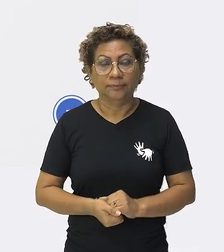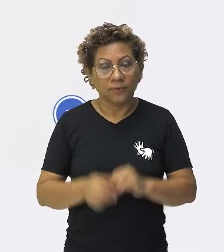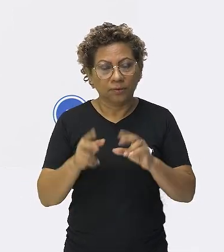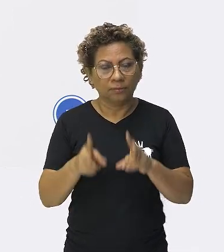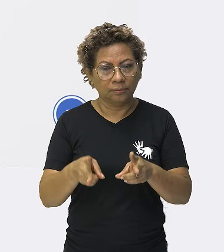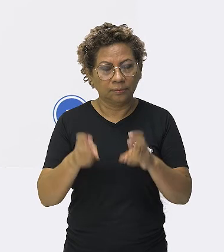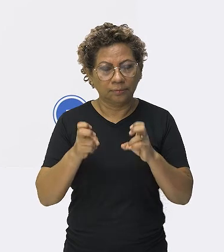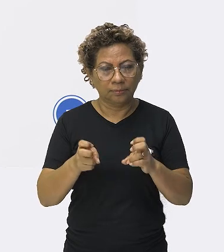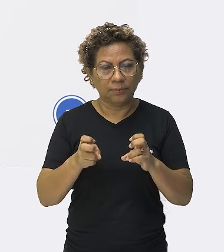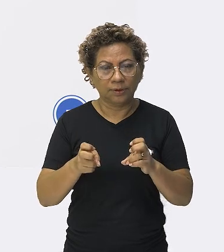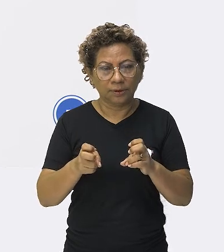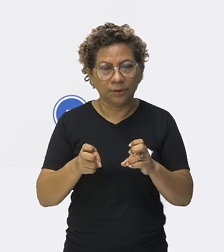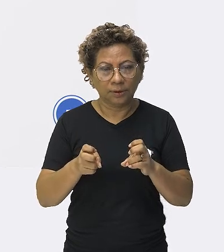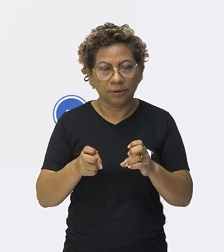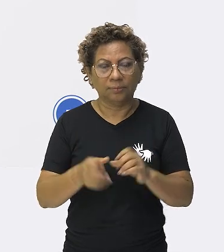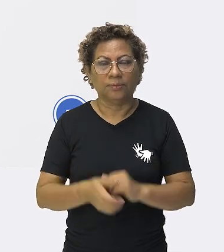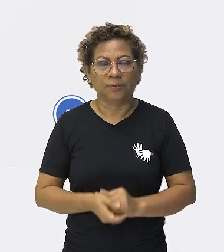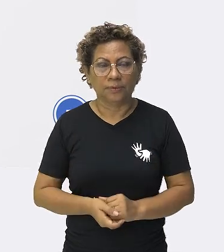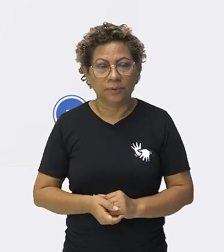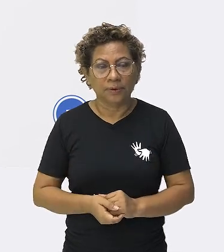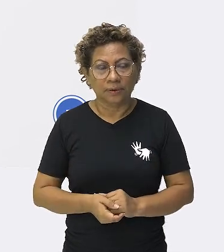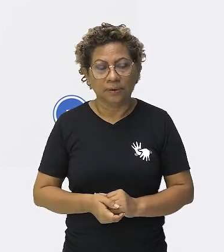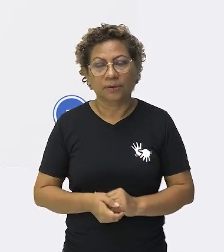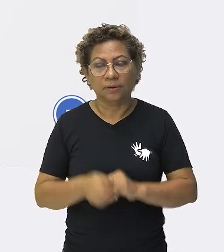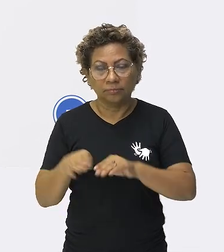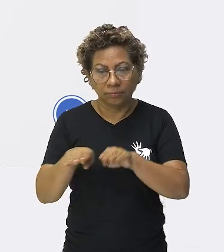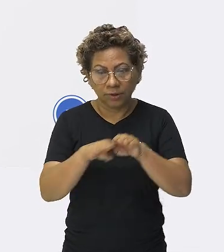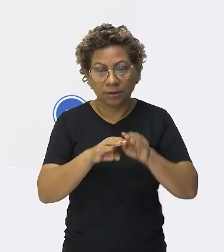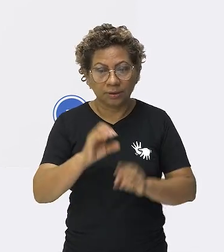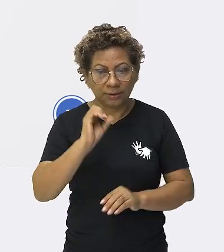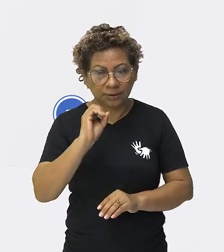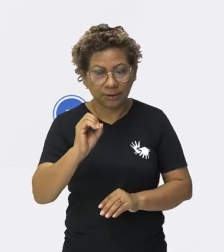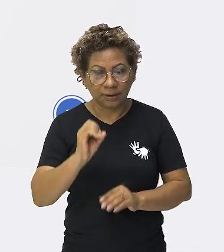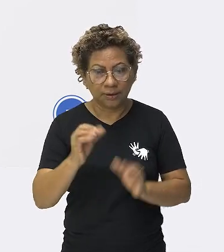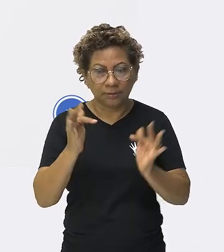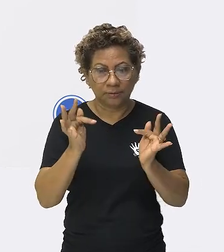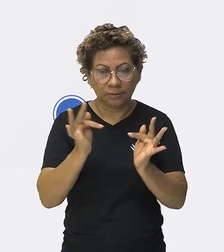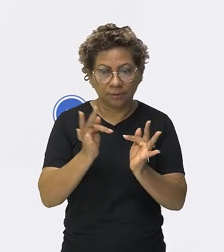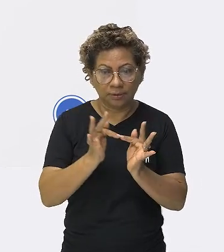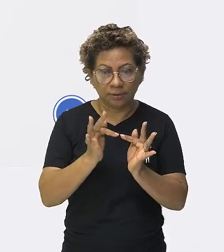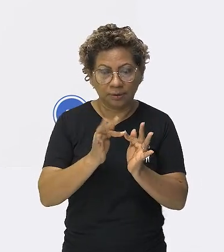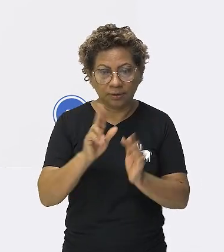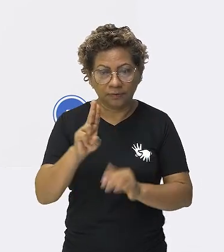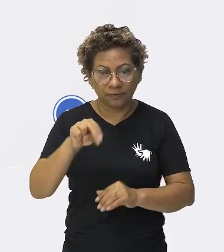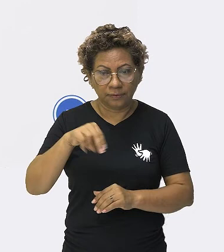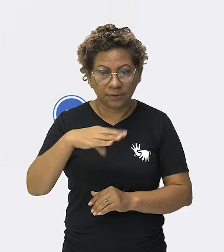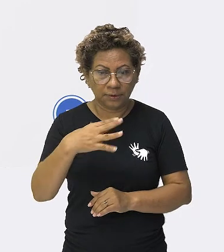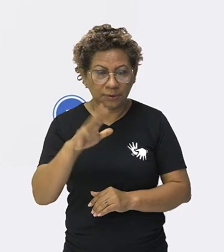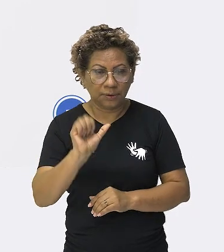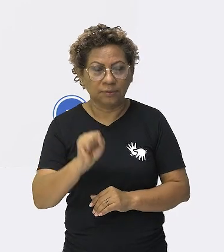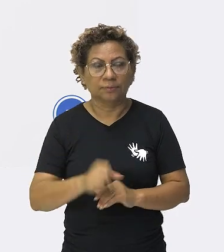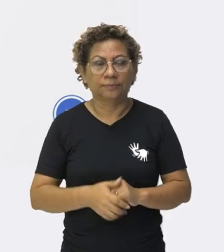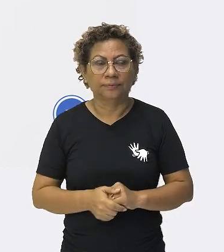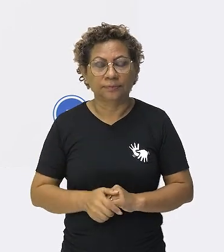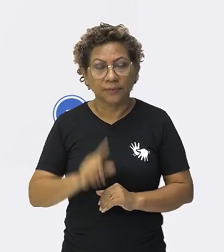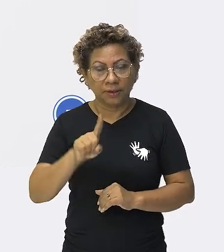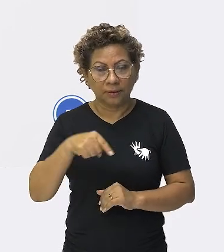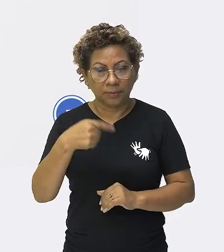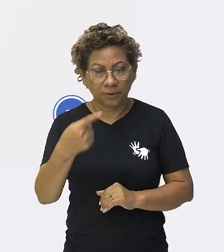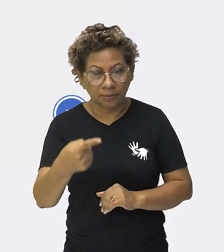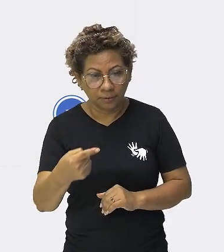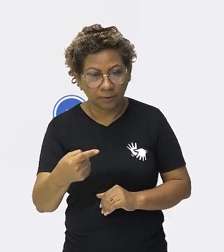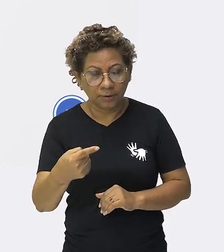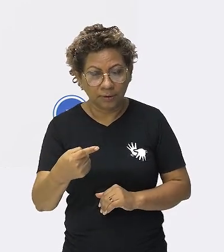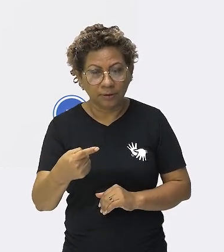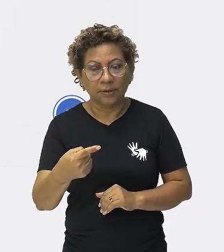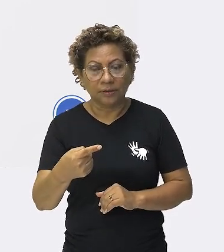que nós igualamos a zero, né, a função. Depois levamos o 3 para o